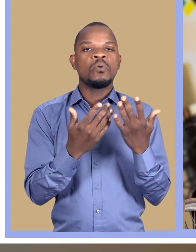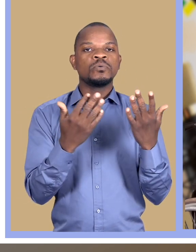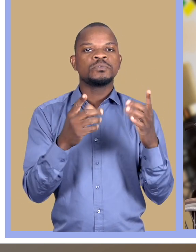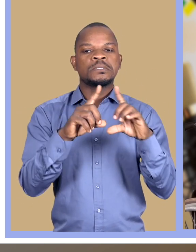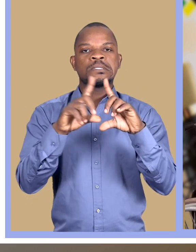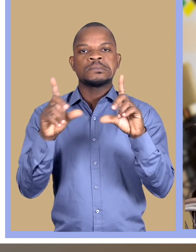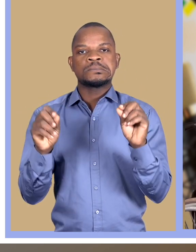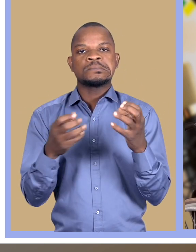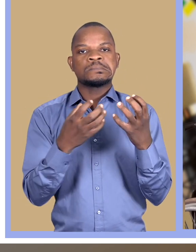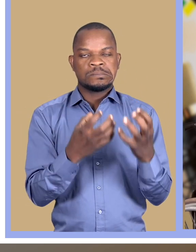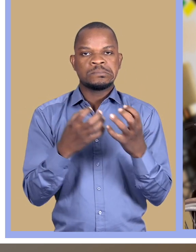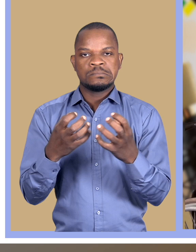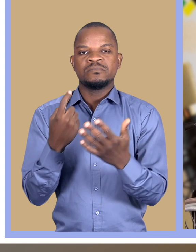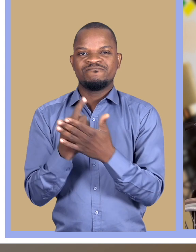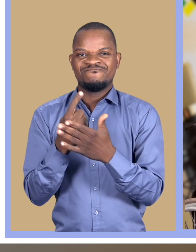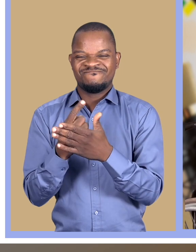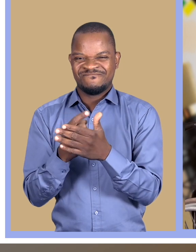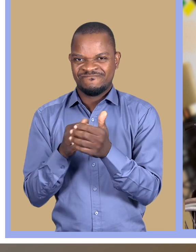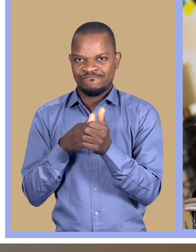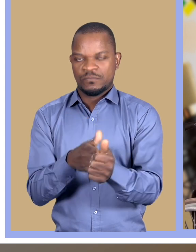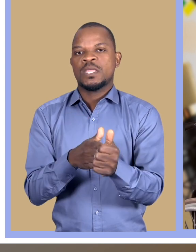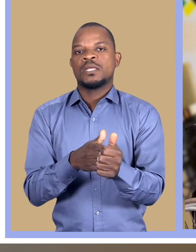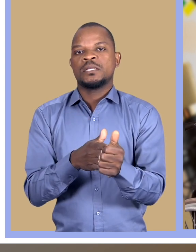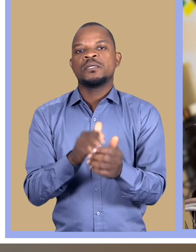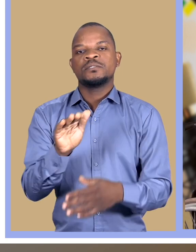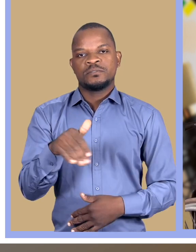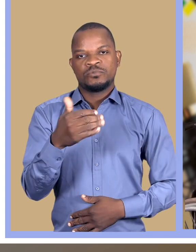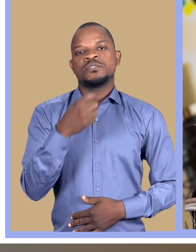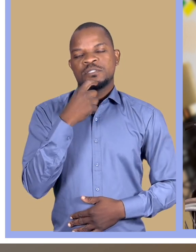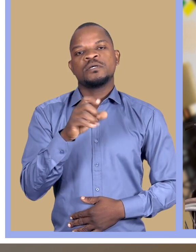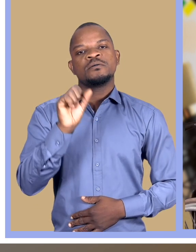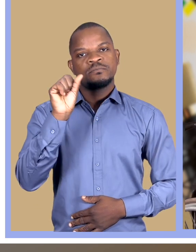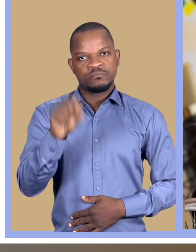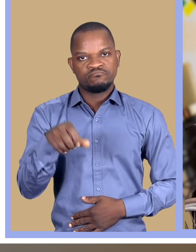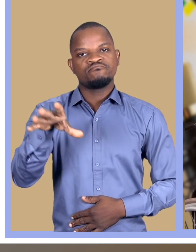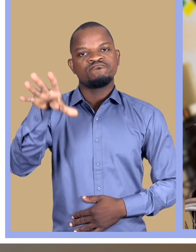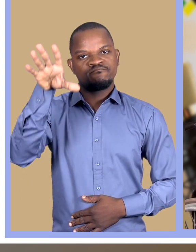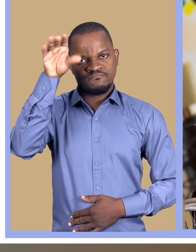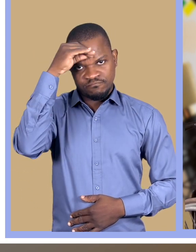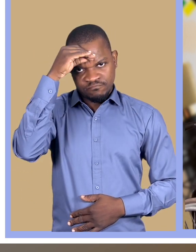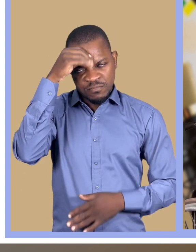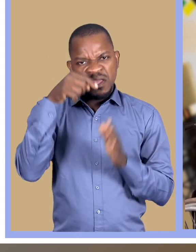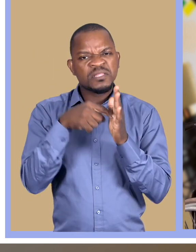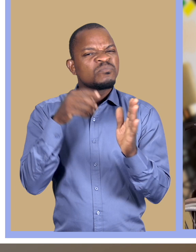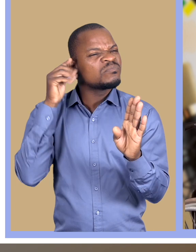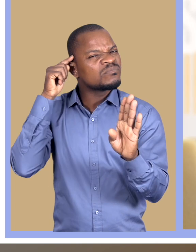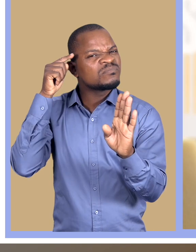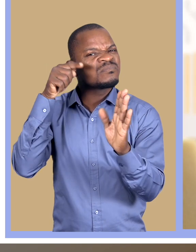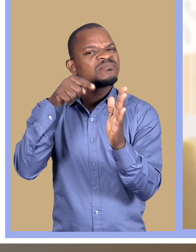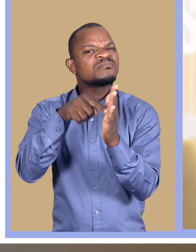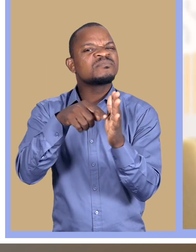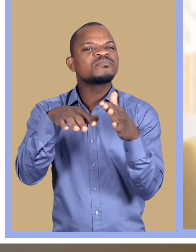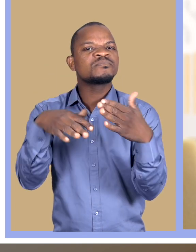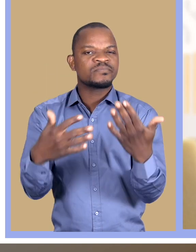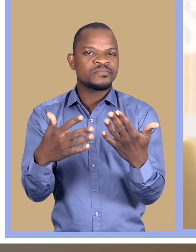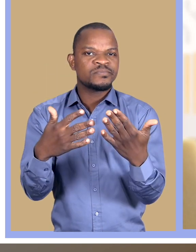ainda ser alinhadas para nós assumirmos que já entendemos o conceito ambiental. O que é meio ambiente, para que é que serve a educação